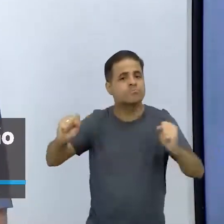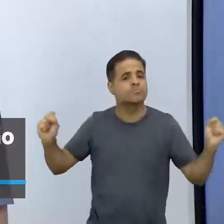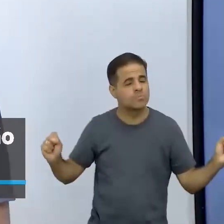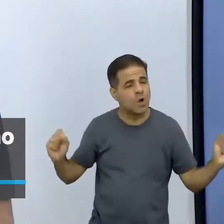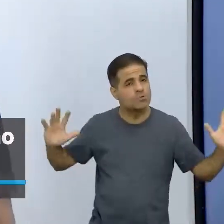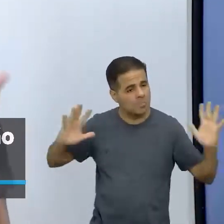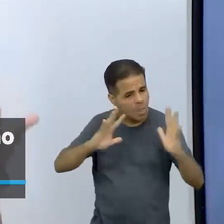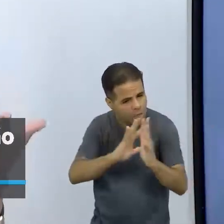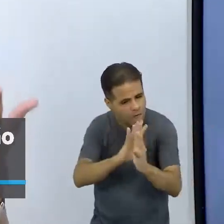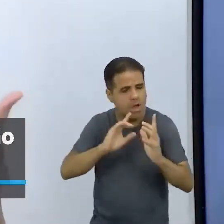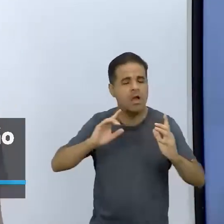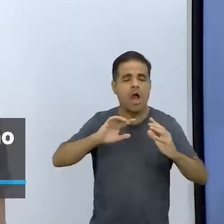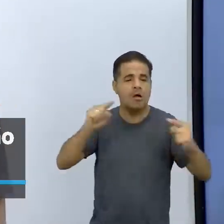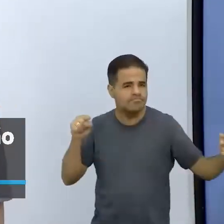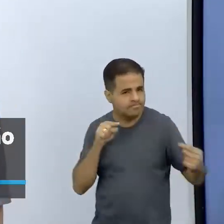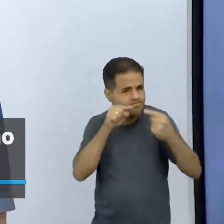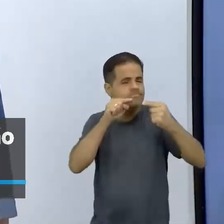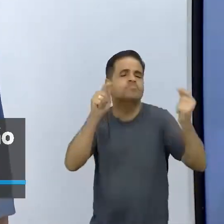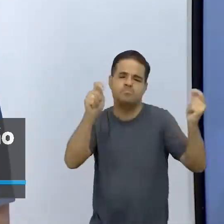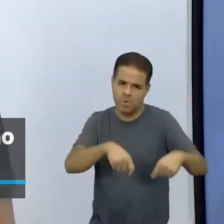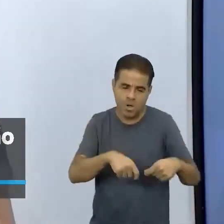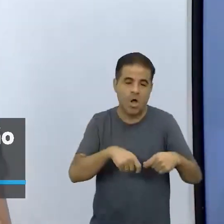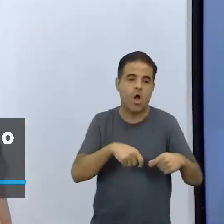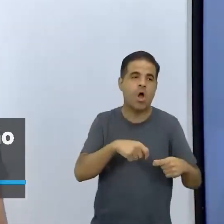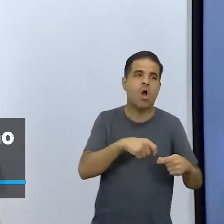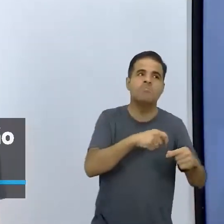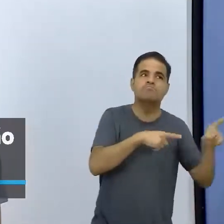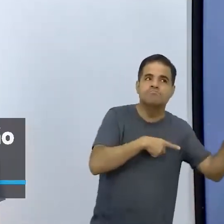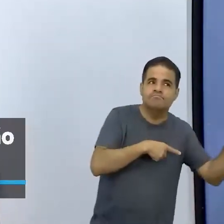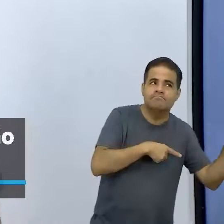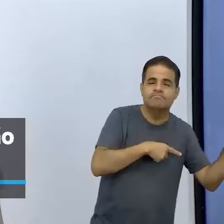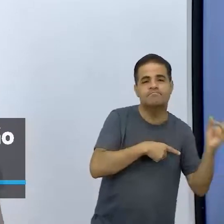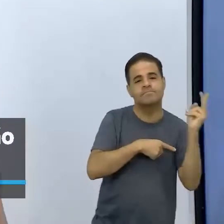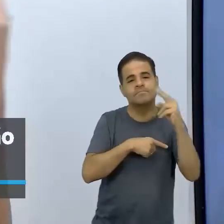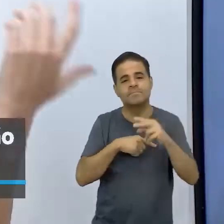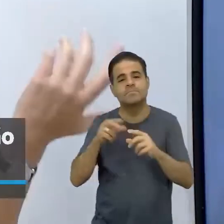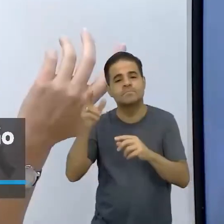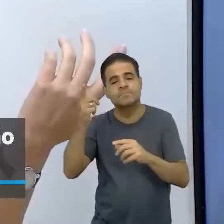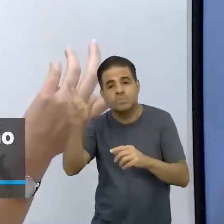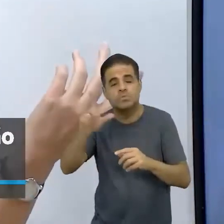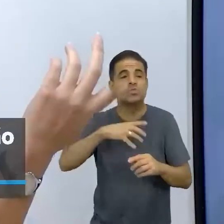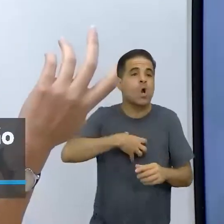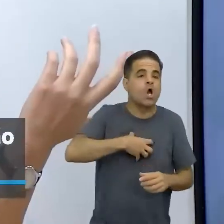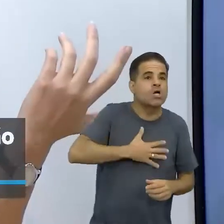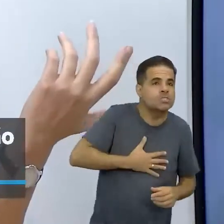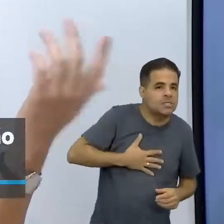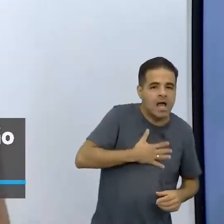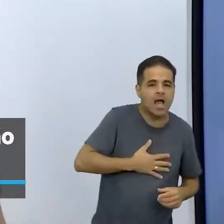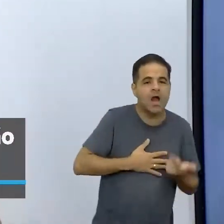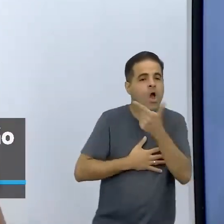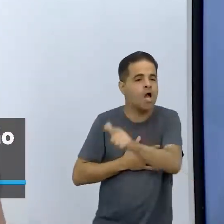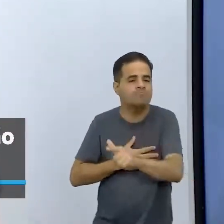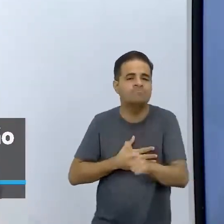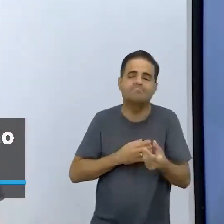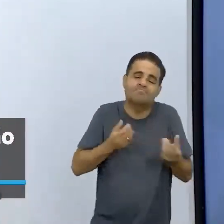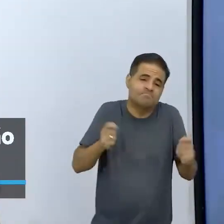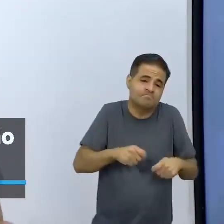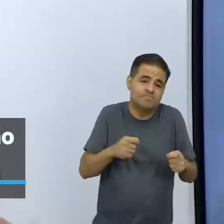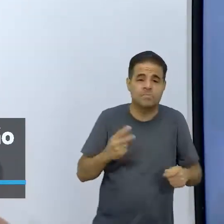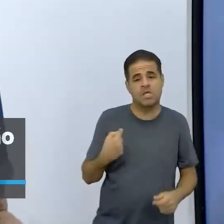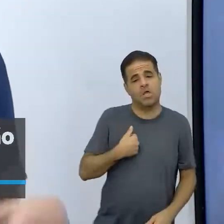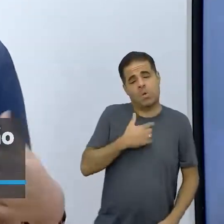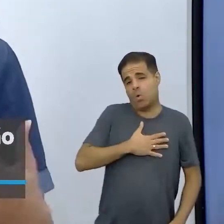encontrar esses públicos? Claro, né? O que curte Mano Brown, Racionais MCs pode curtir Chico Buarque? Sim, eu curto